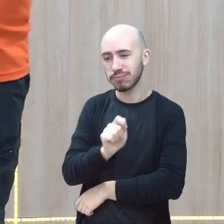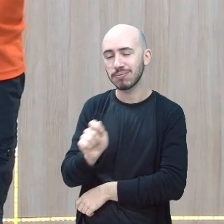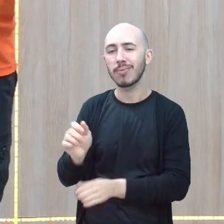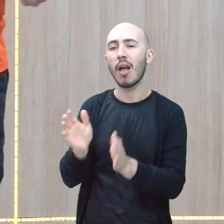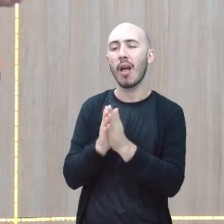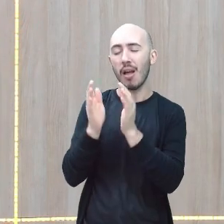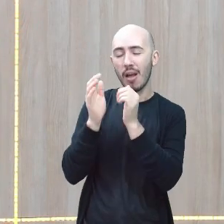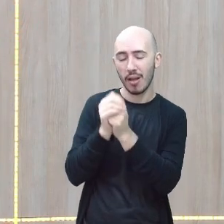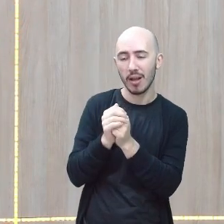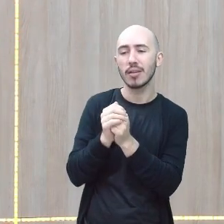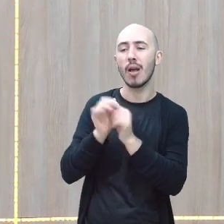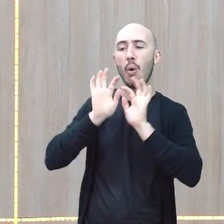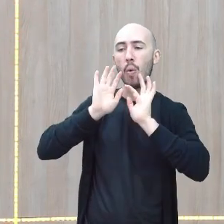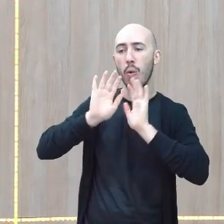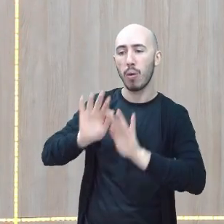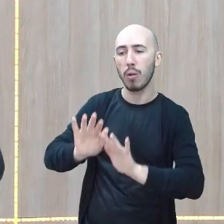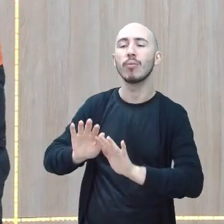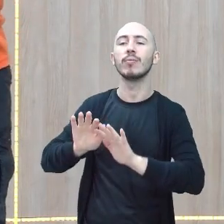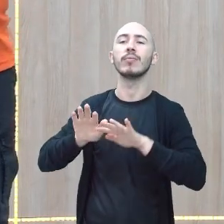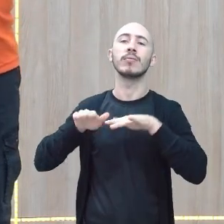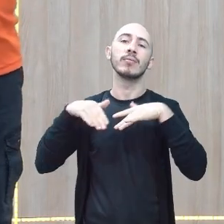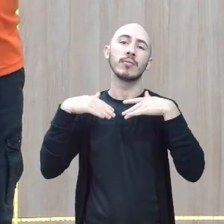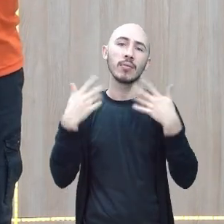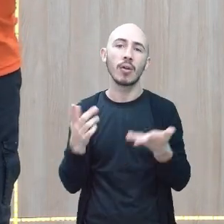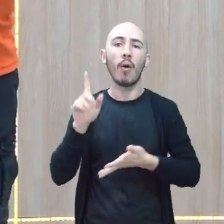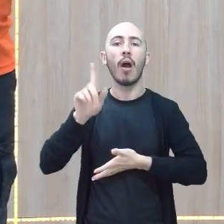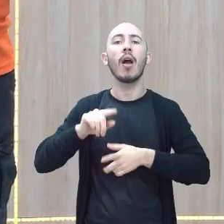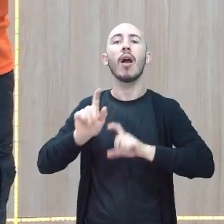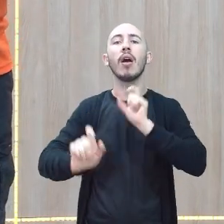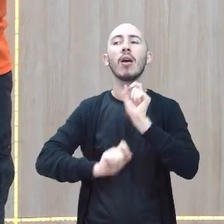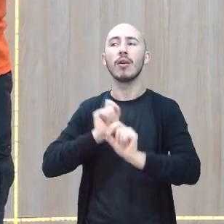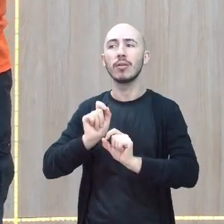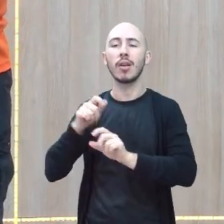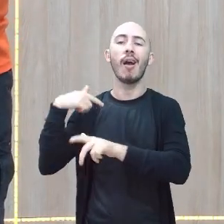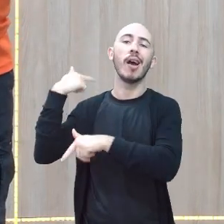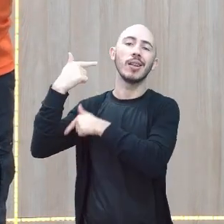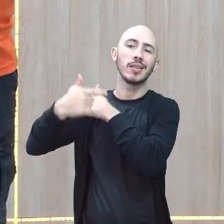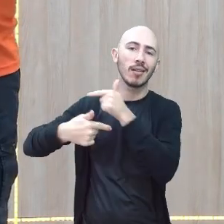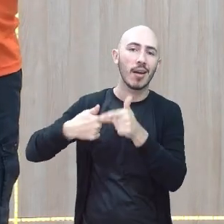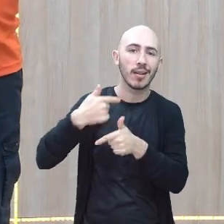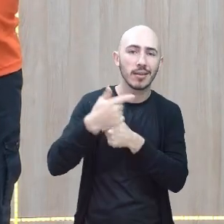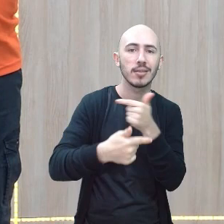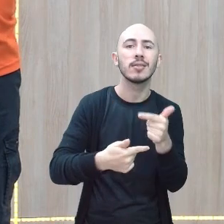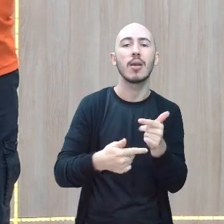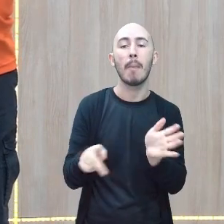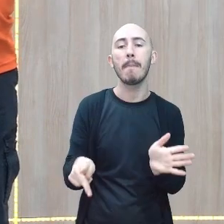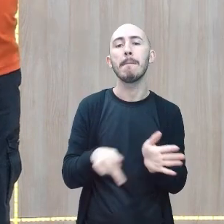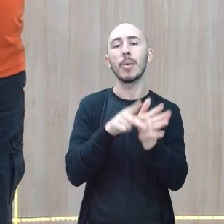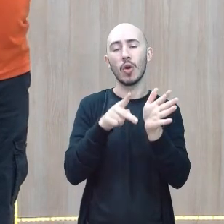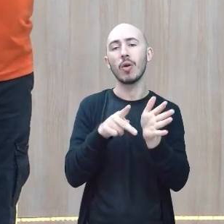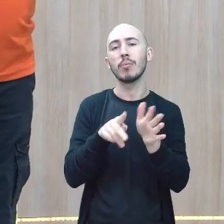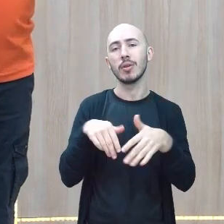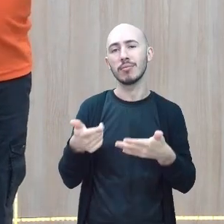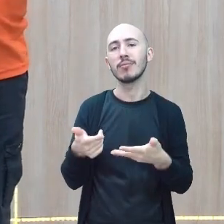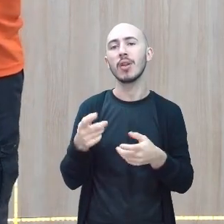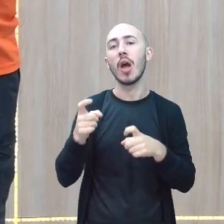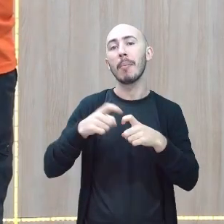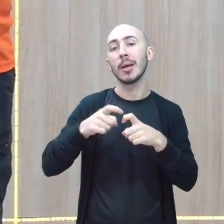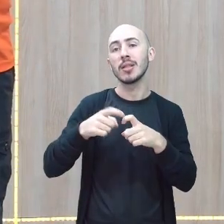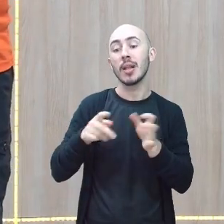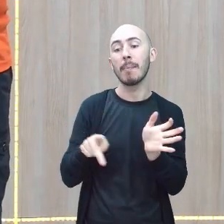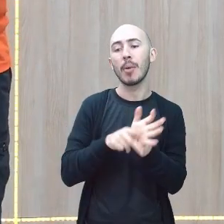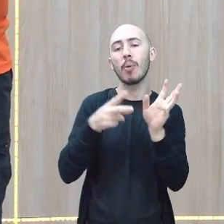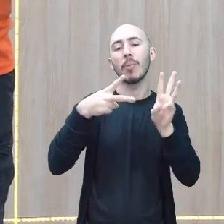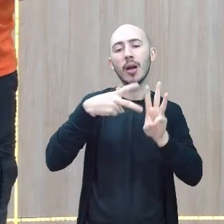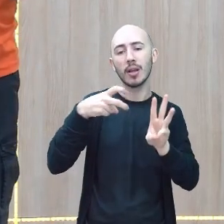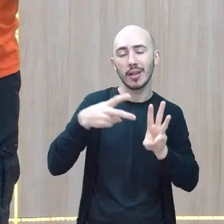nesse sentido, né, isso é uma questão da tradição, né, da medicina indígena, né, como várias